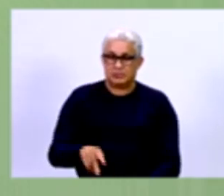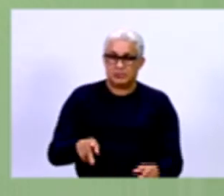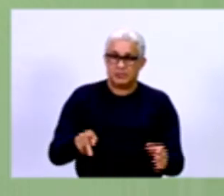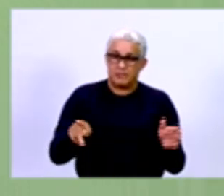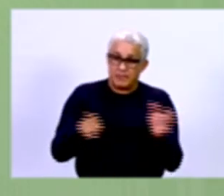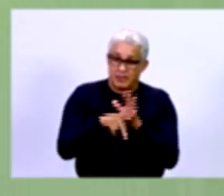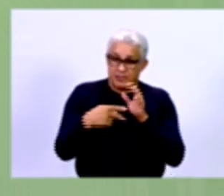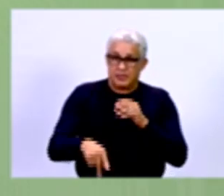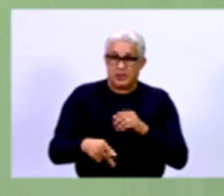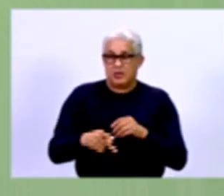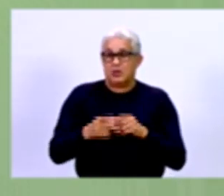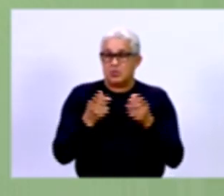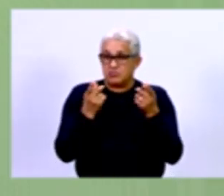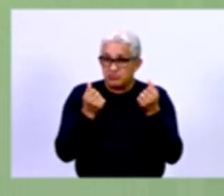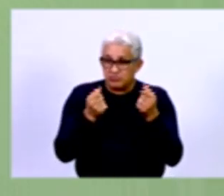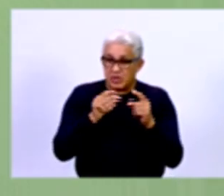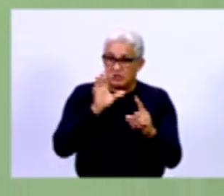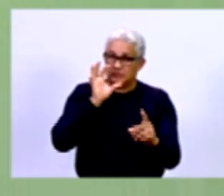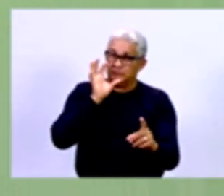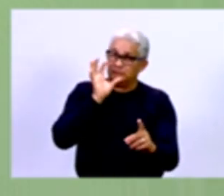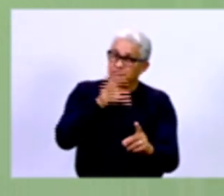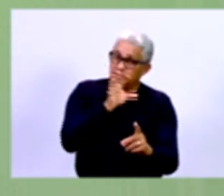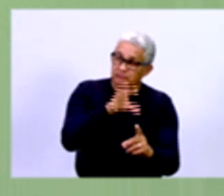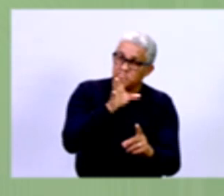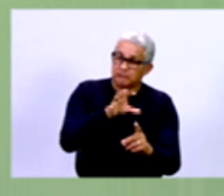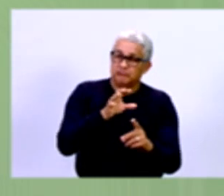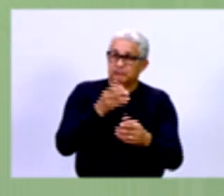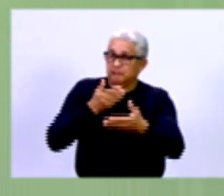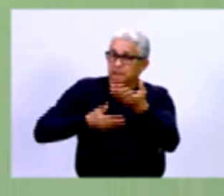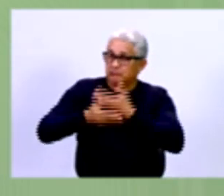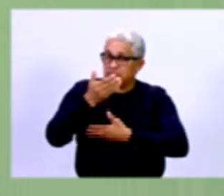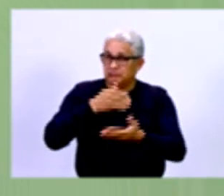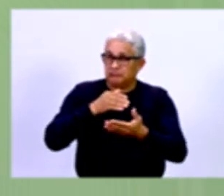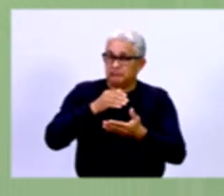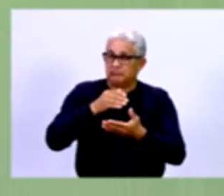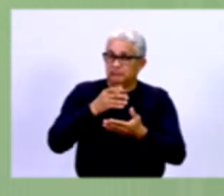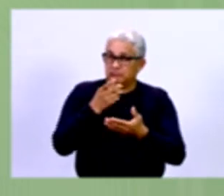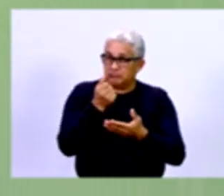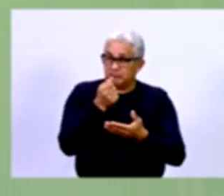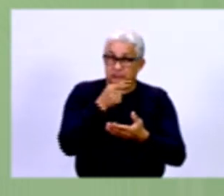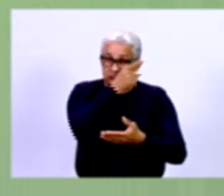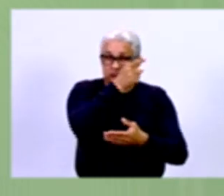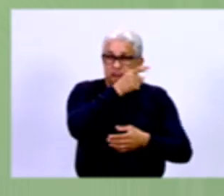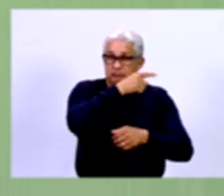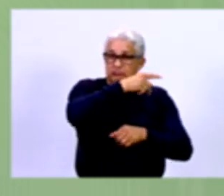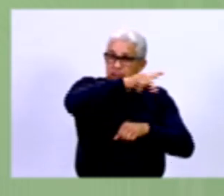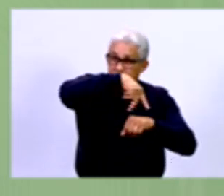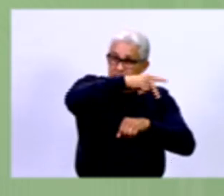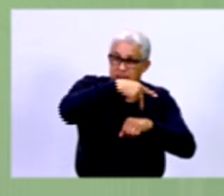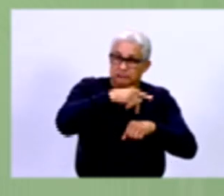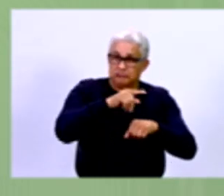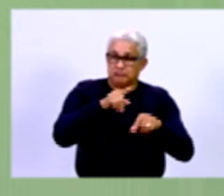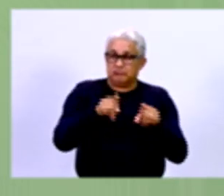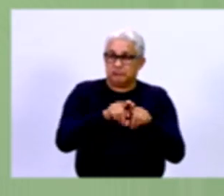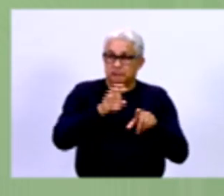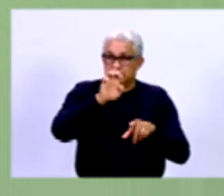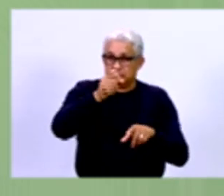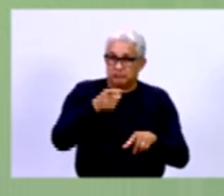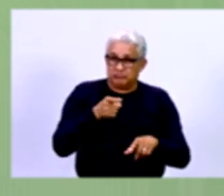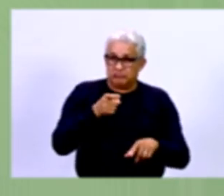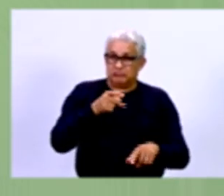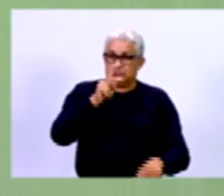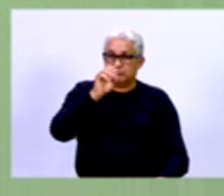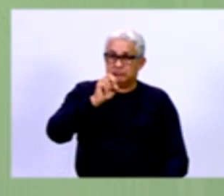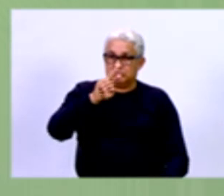vai influenciar o nível das transações econômicas no exterior. As importações e exportações fazem parte da